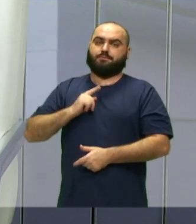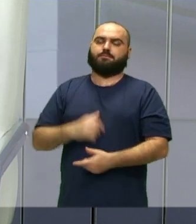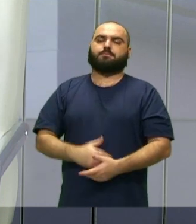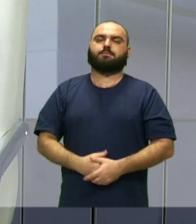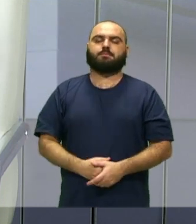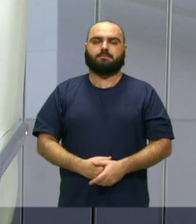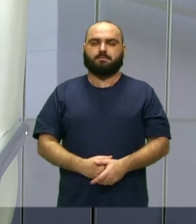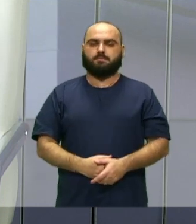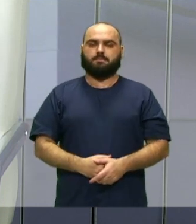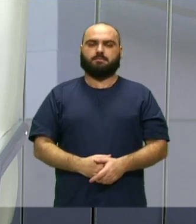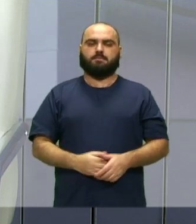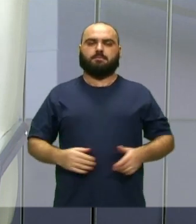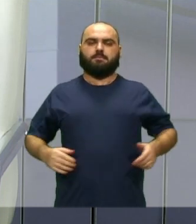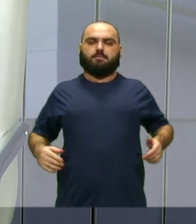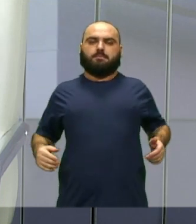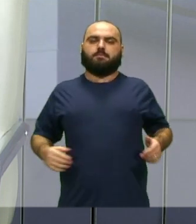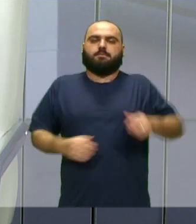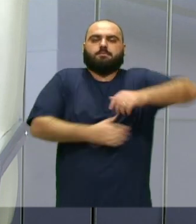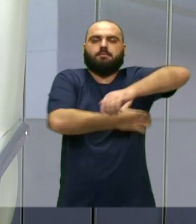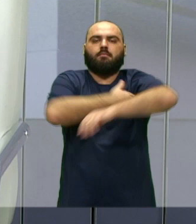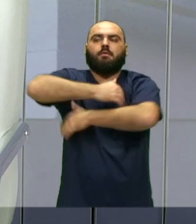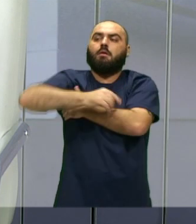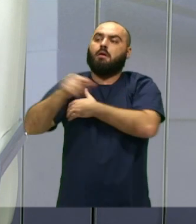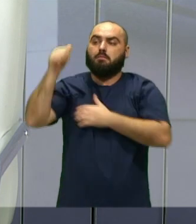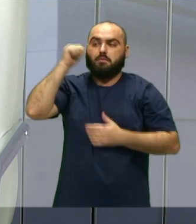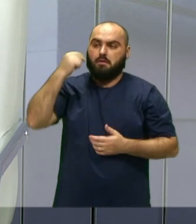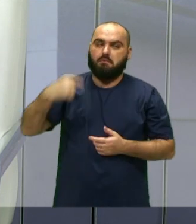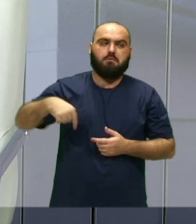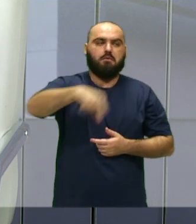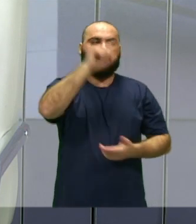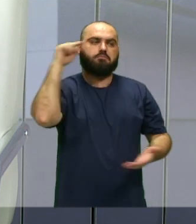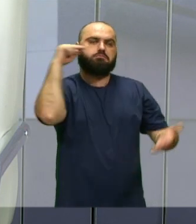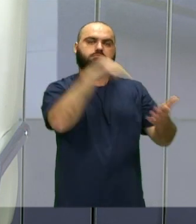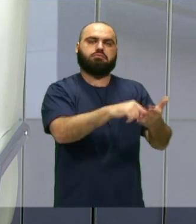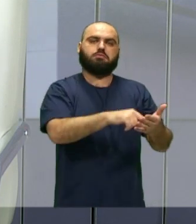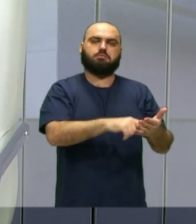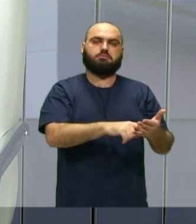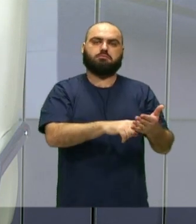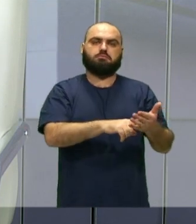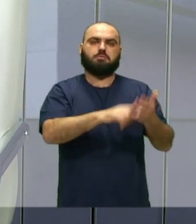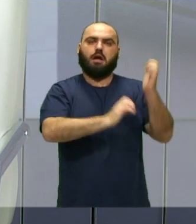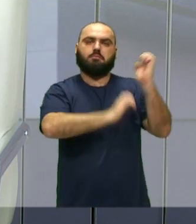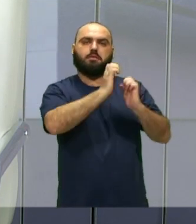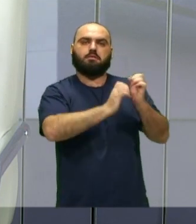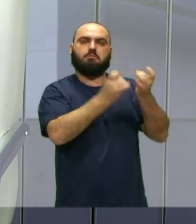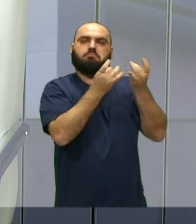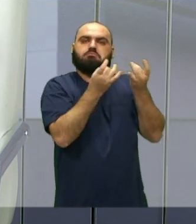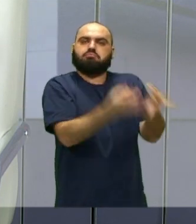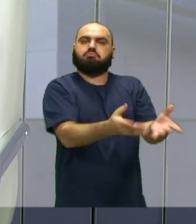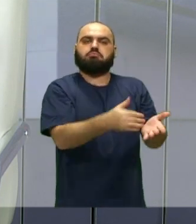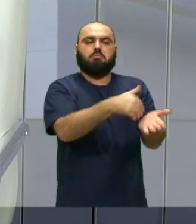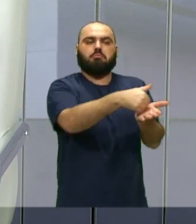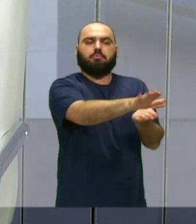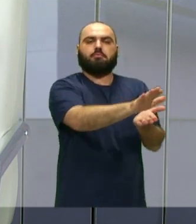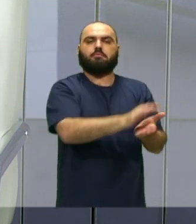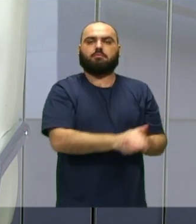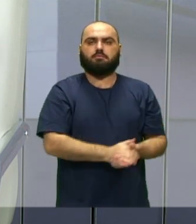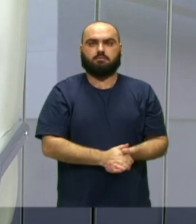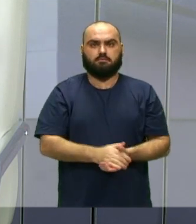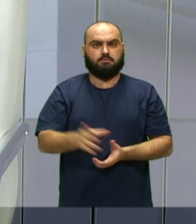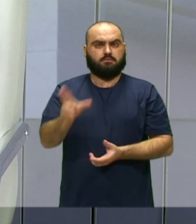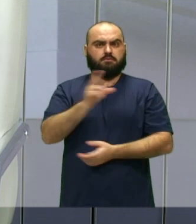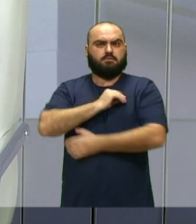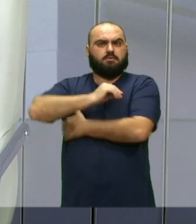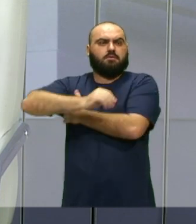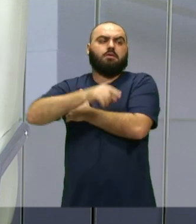E, inclusive, quando fizeram esse relato, elas foram dispensadas da empresa, deixaram de trabalhar, então teve todo um movimento para que